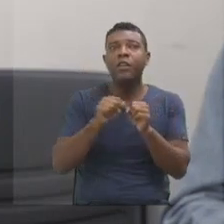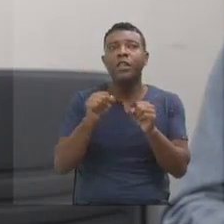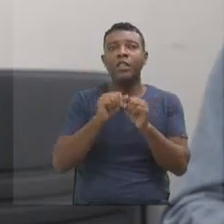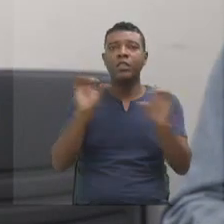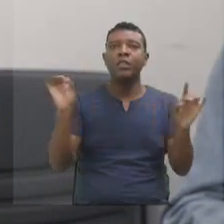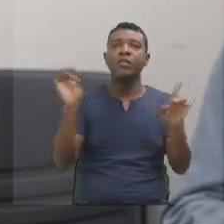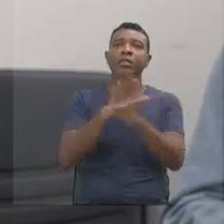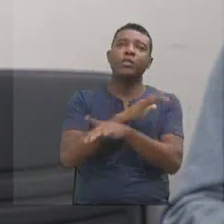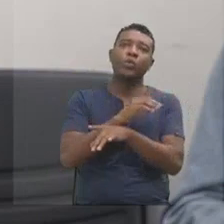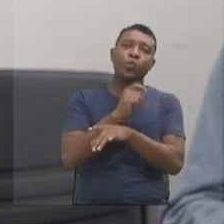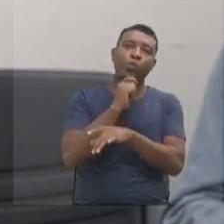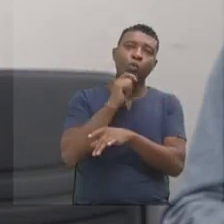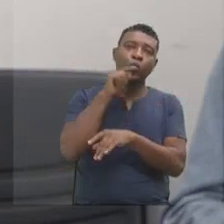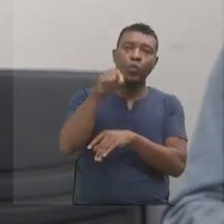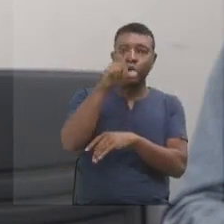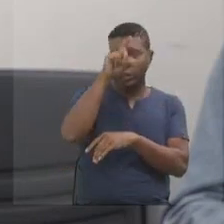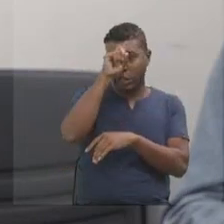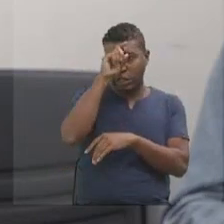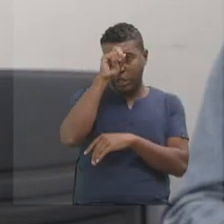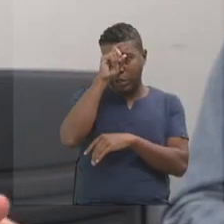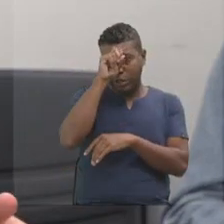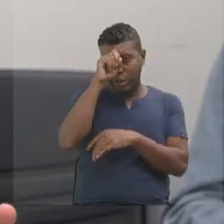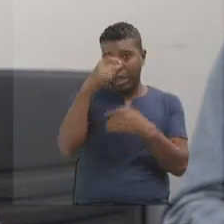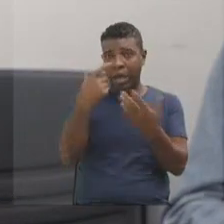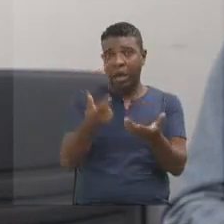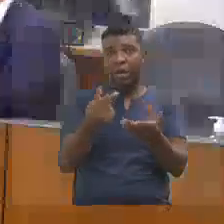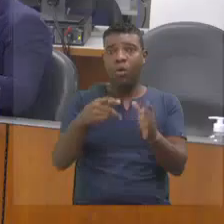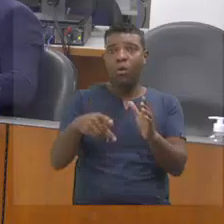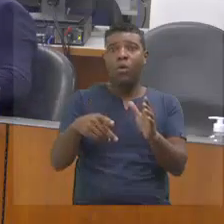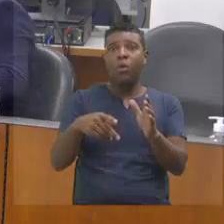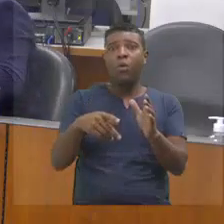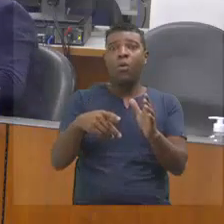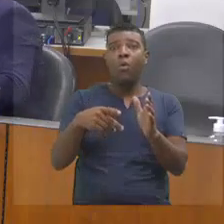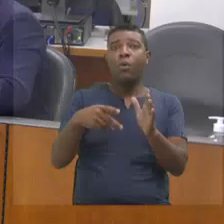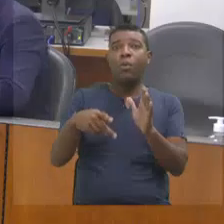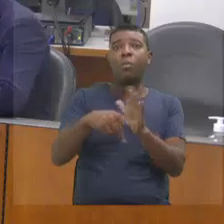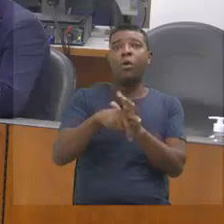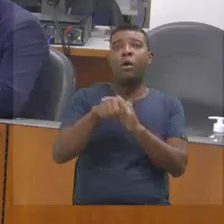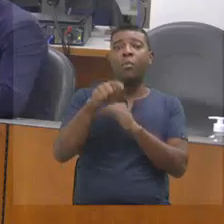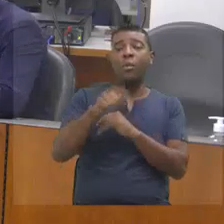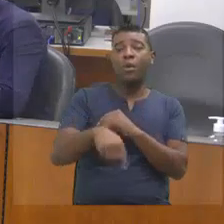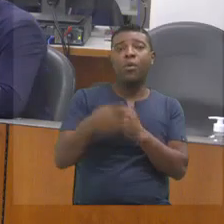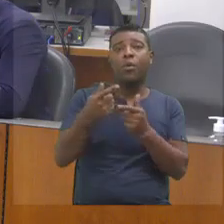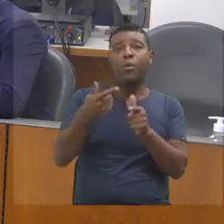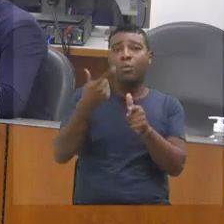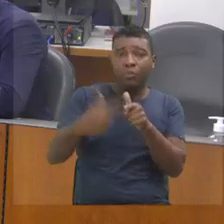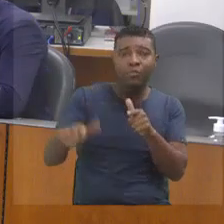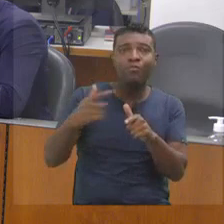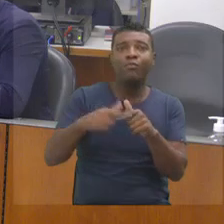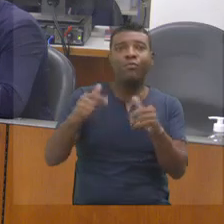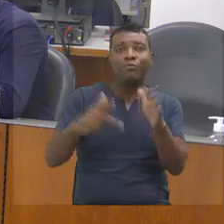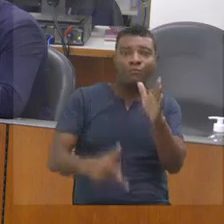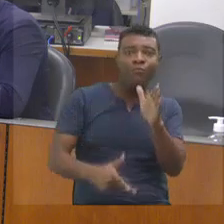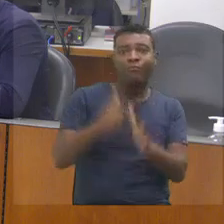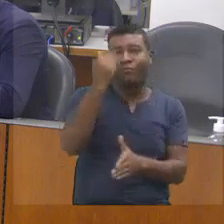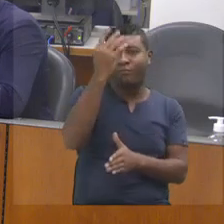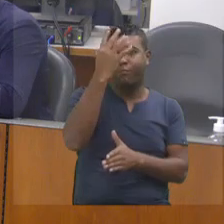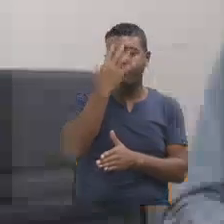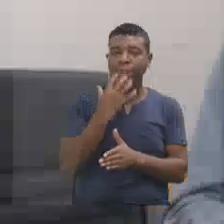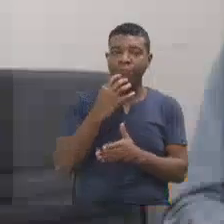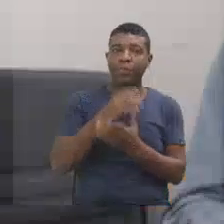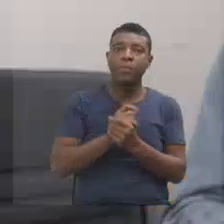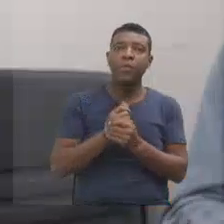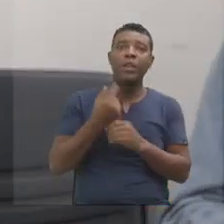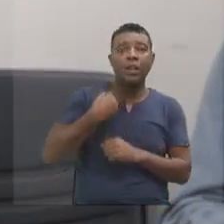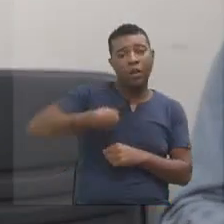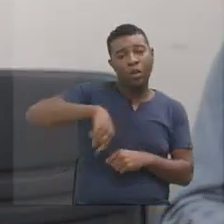do trauma que volta a falar não serviria só Montes Claros mas tudo Norte Minas então o nosso